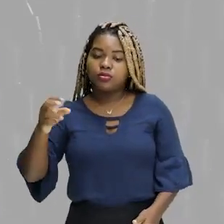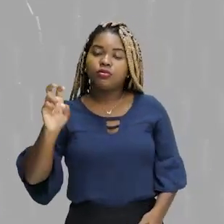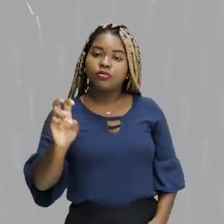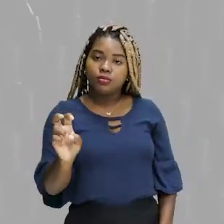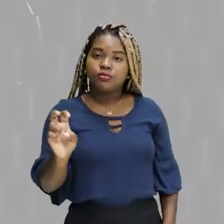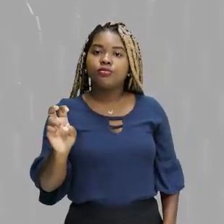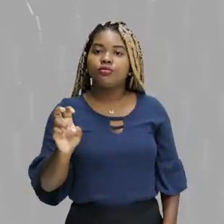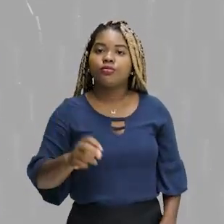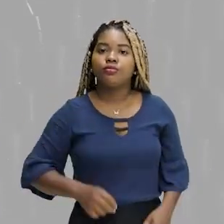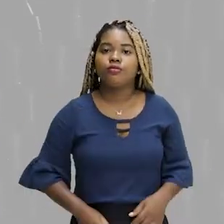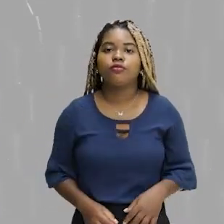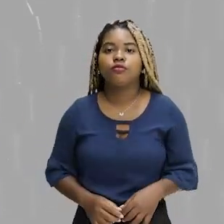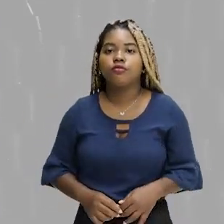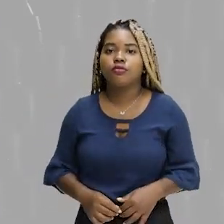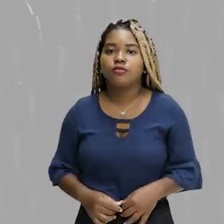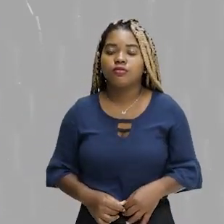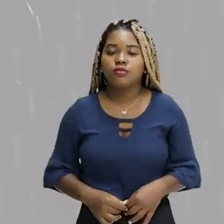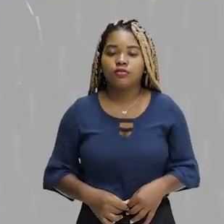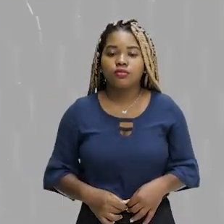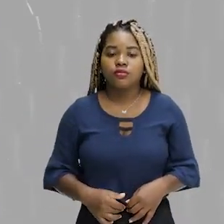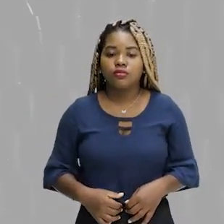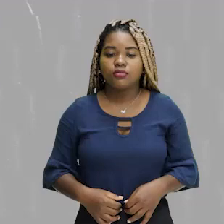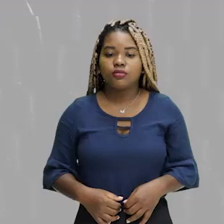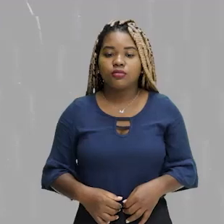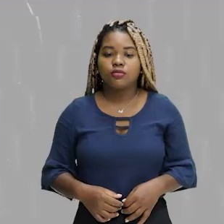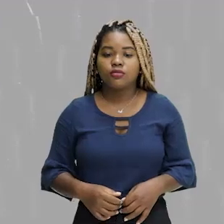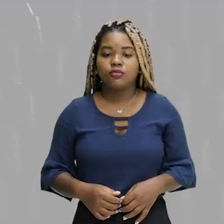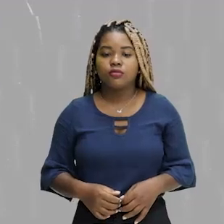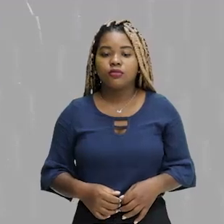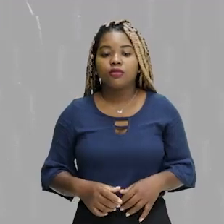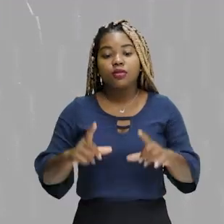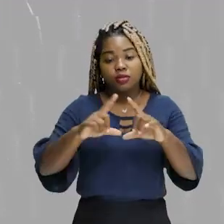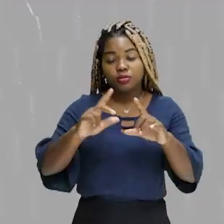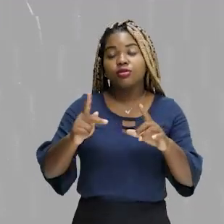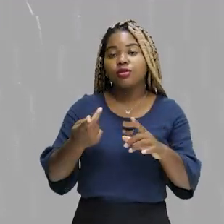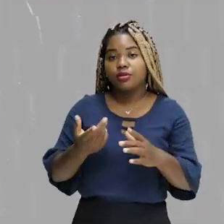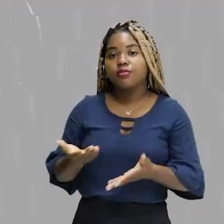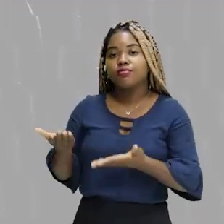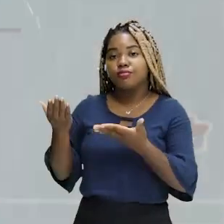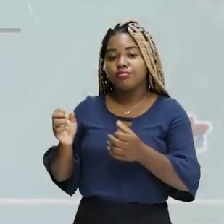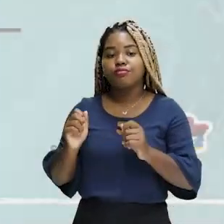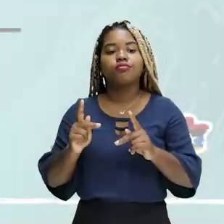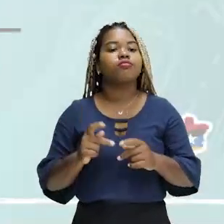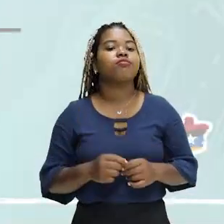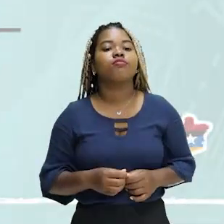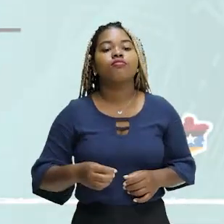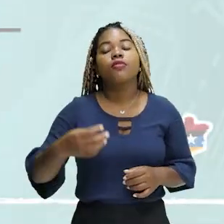283,5 kJ. Beleza? E assim chegamos ao ΔH desse processo.